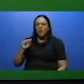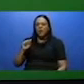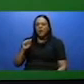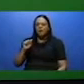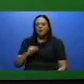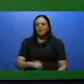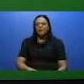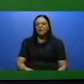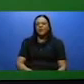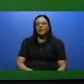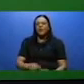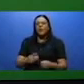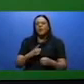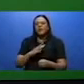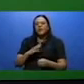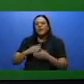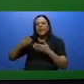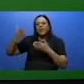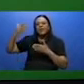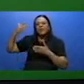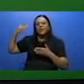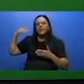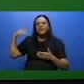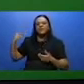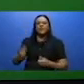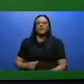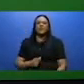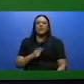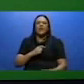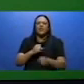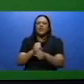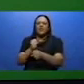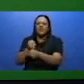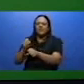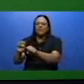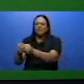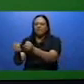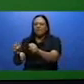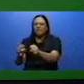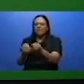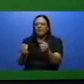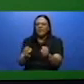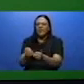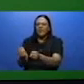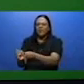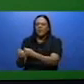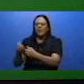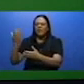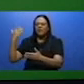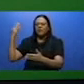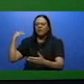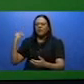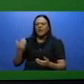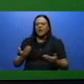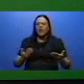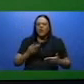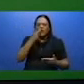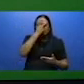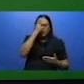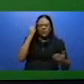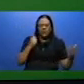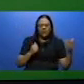né? Só que ela ainda tem as ruínas das construções antigas, que hoje são até pontos